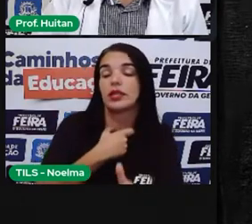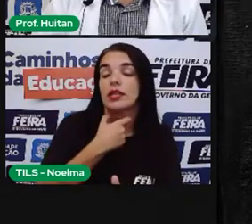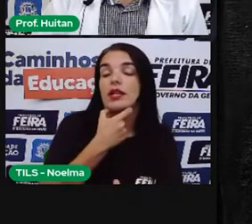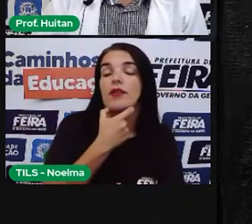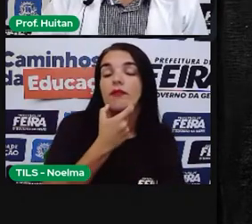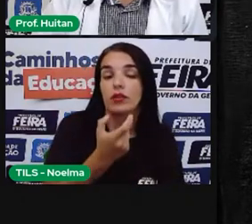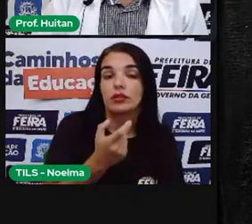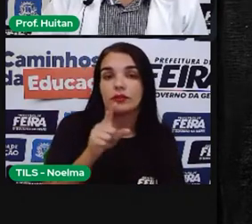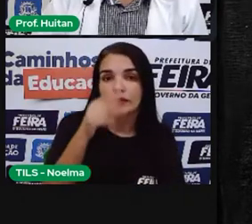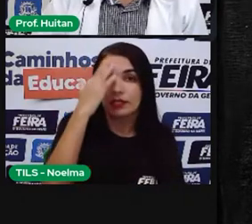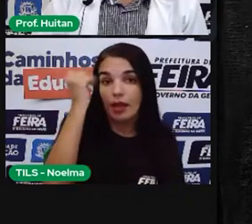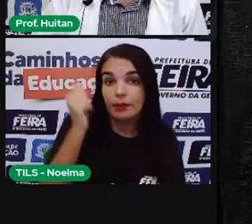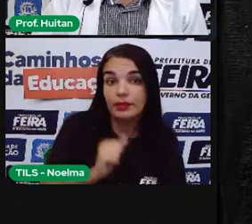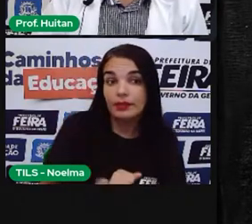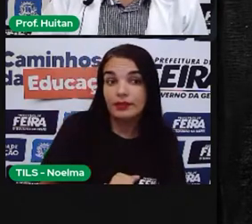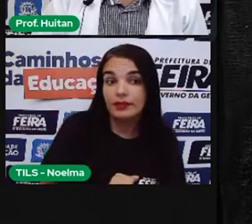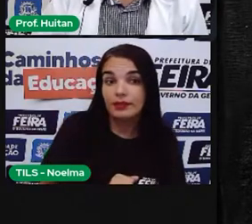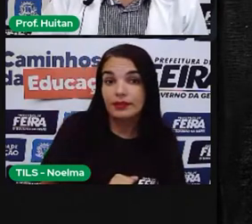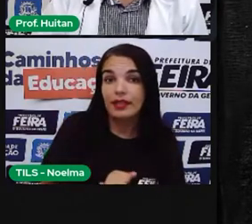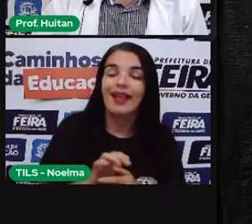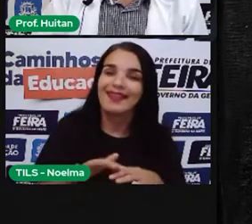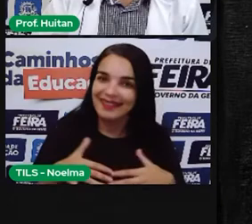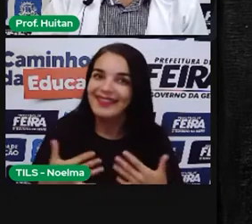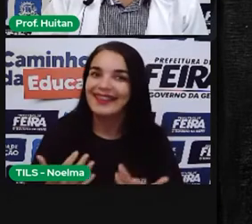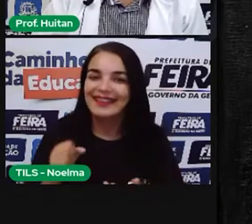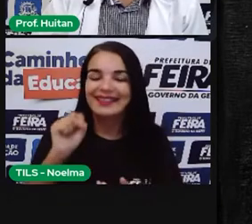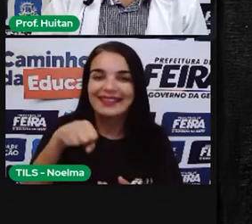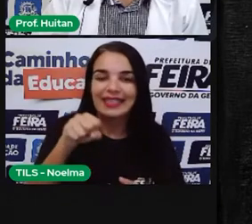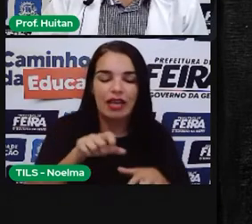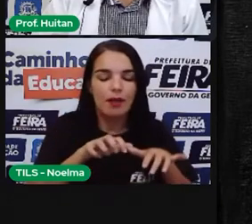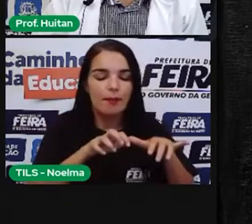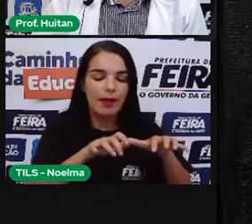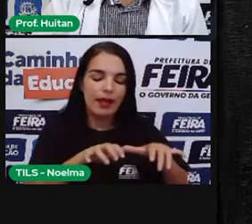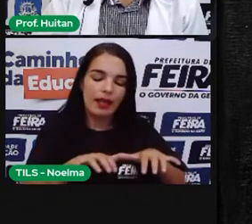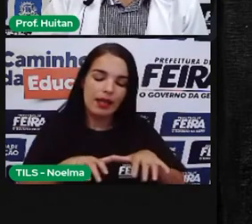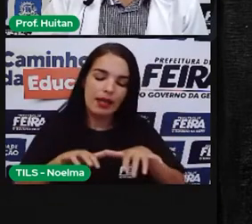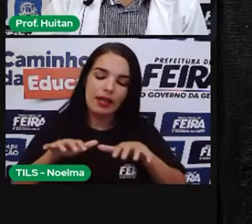Sabe? Então, é isso mesmo. É um piano.